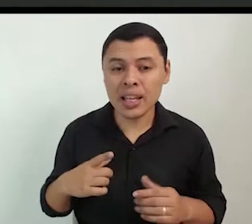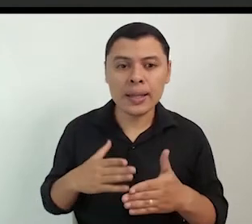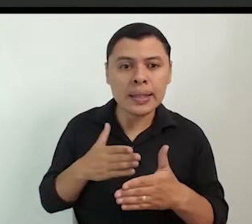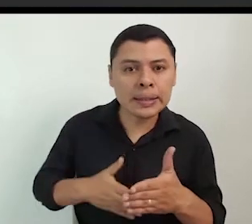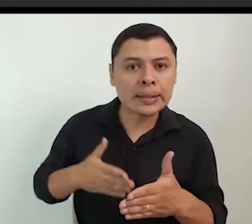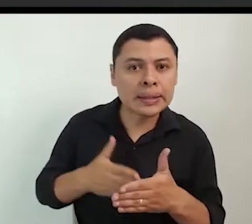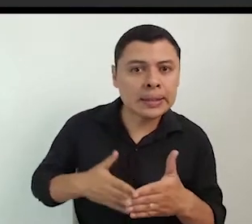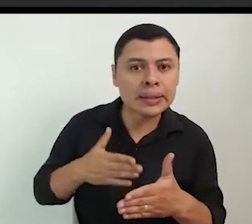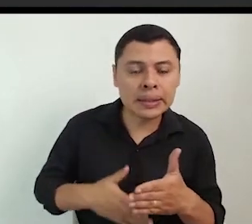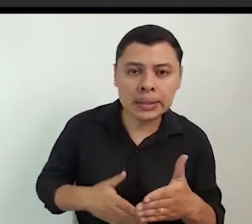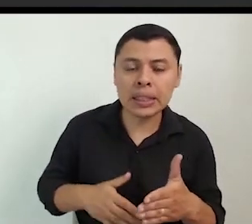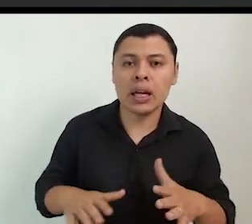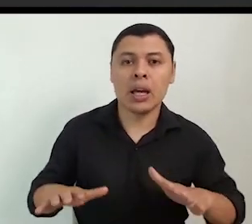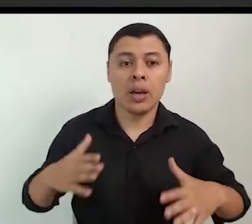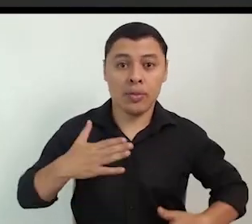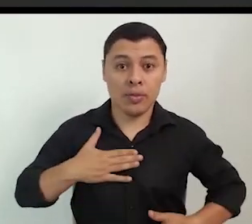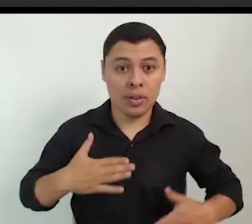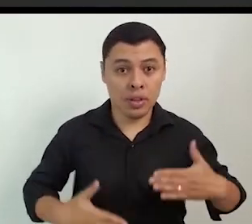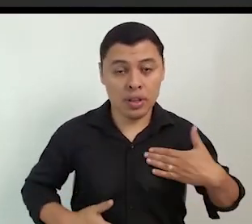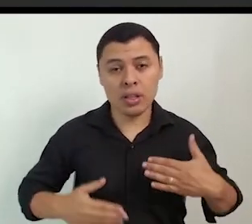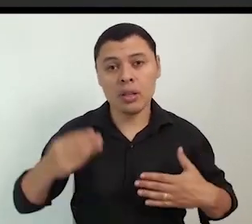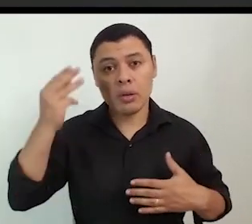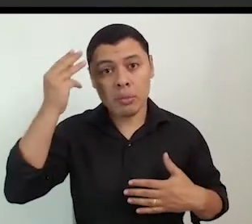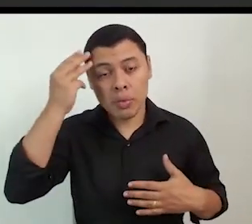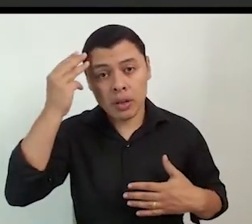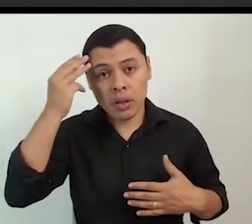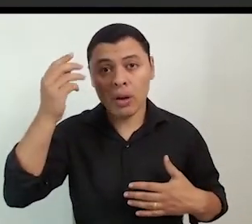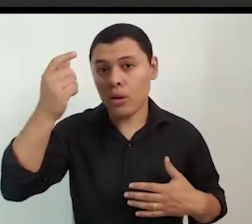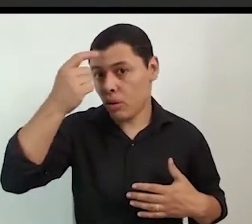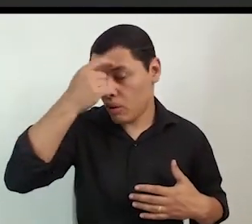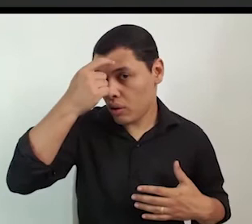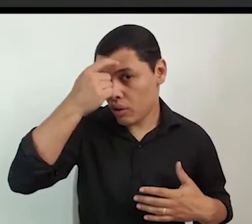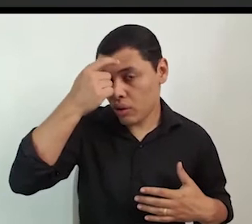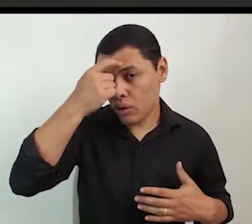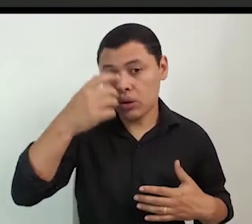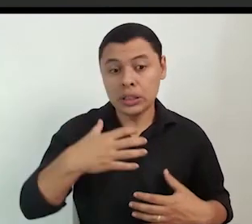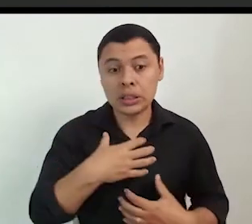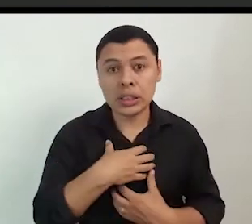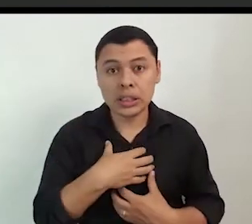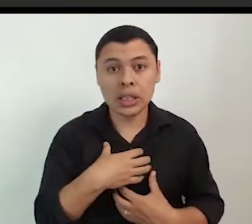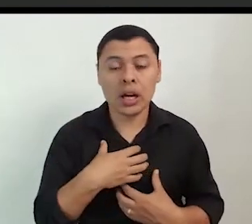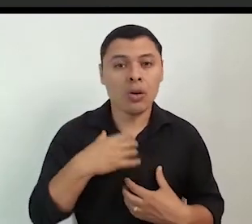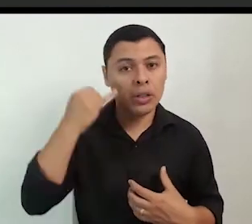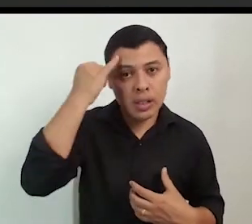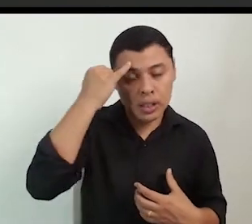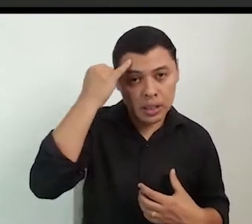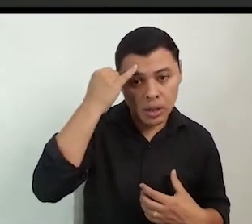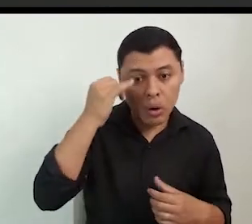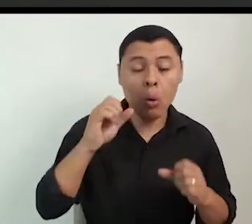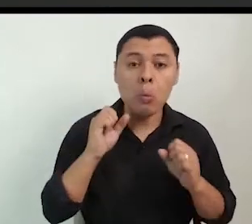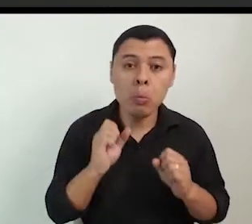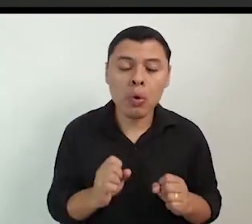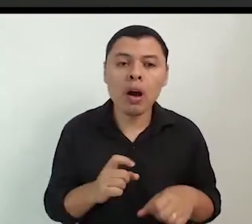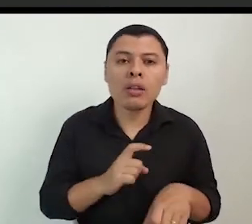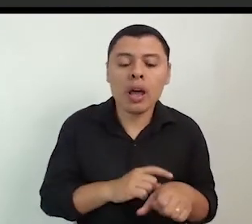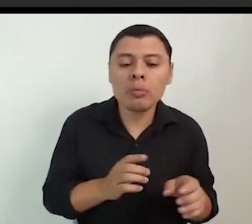de natureza física, mental, intelectual, sensorial, que podem ser transitórias ou permanentes, né? E,